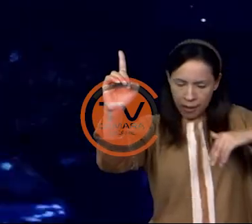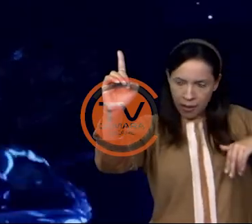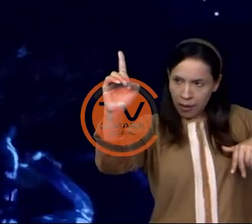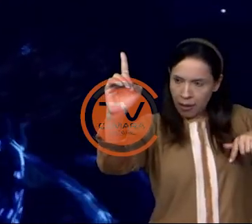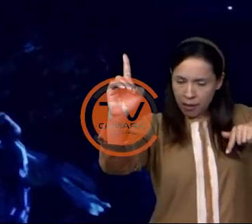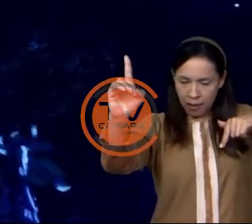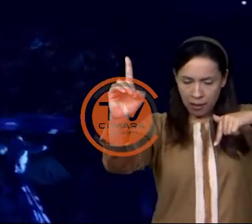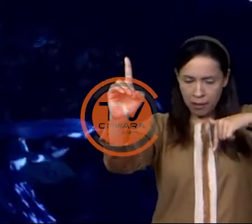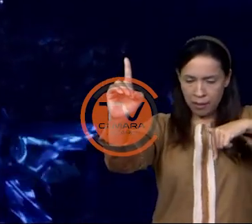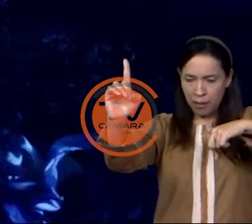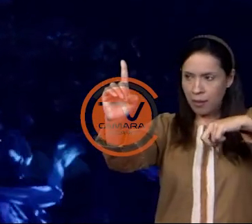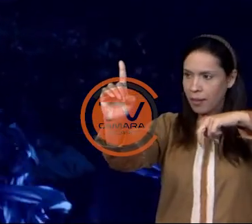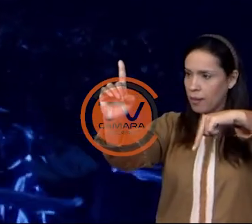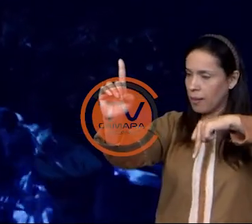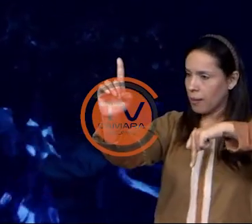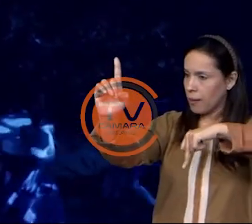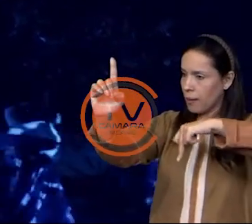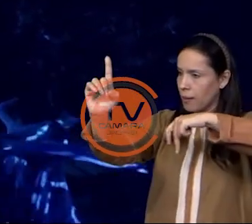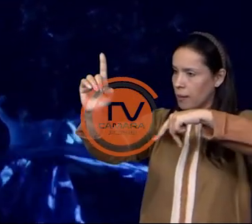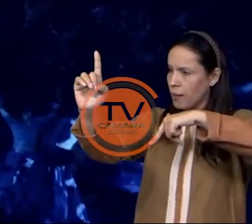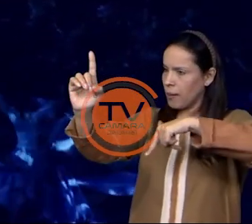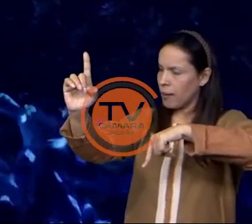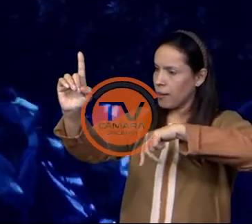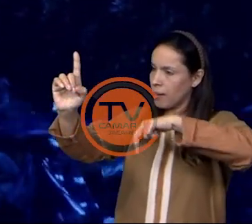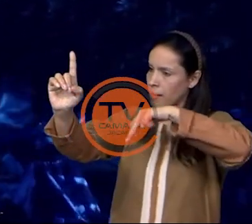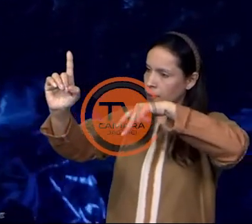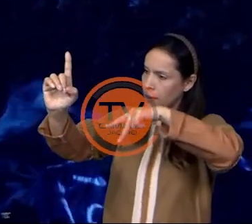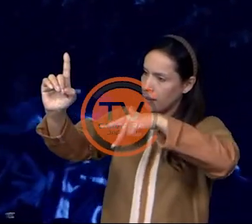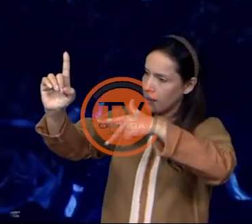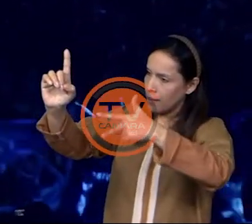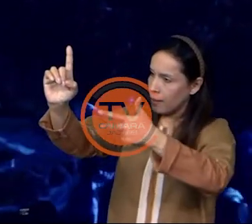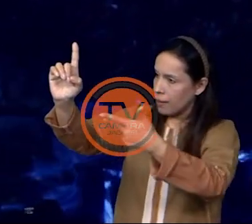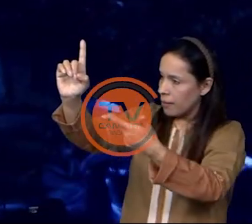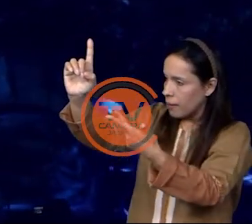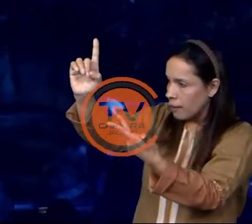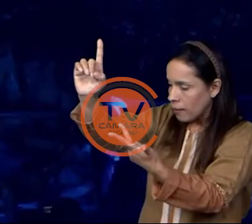pés podem falhar,